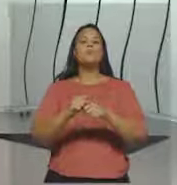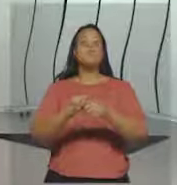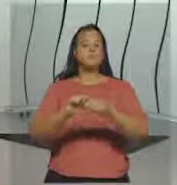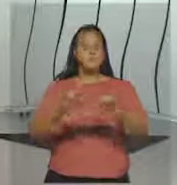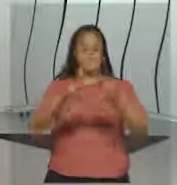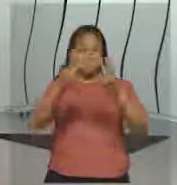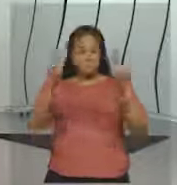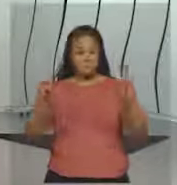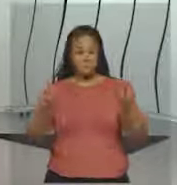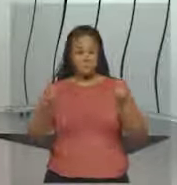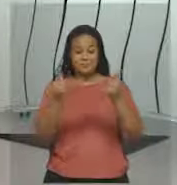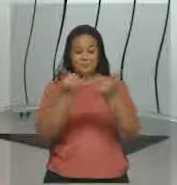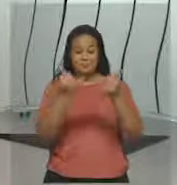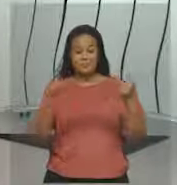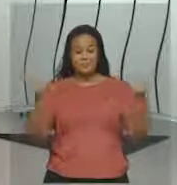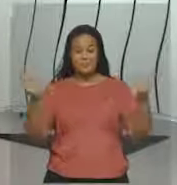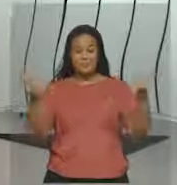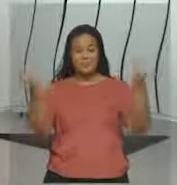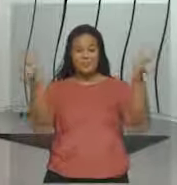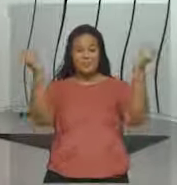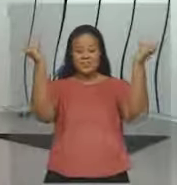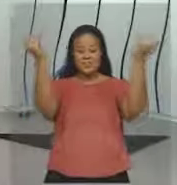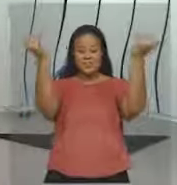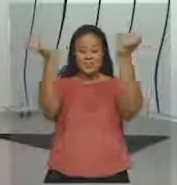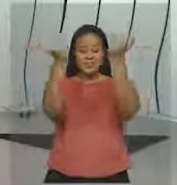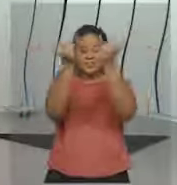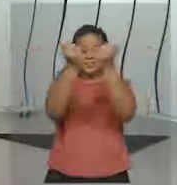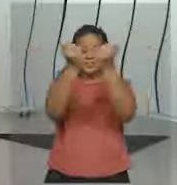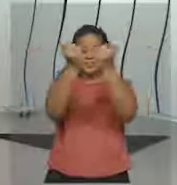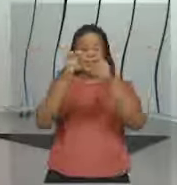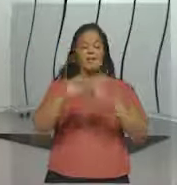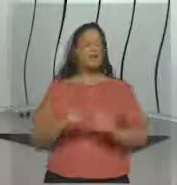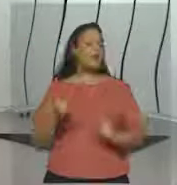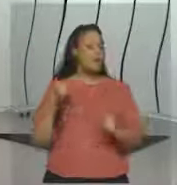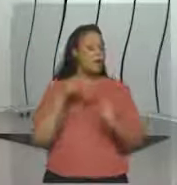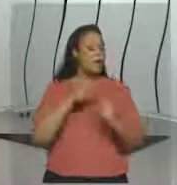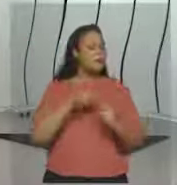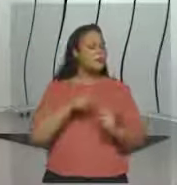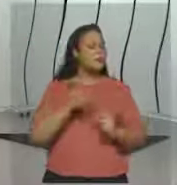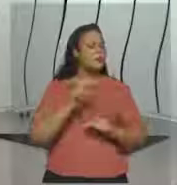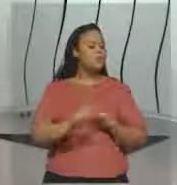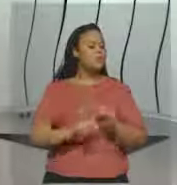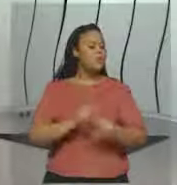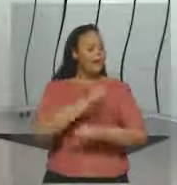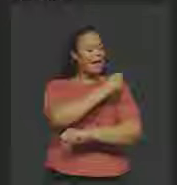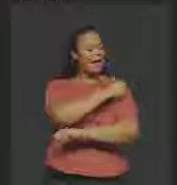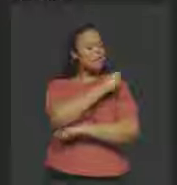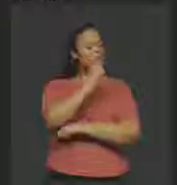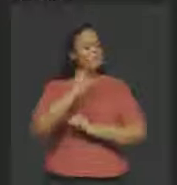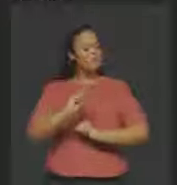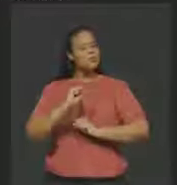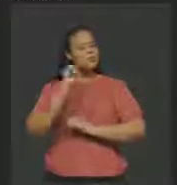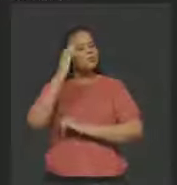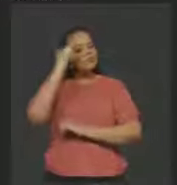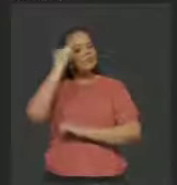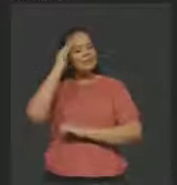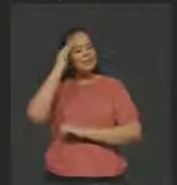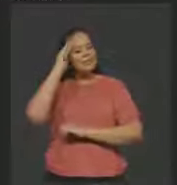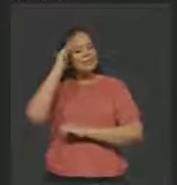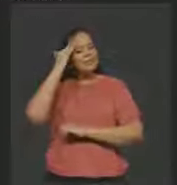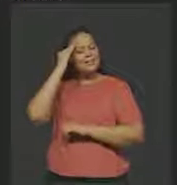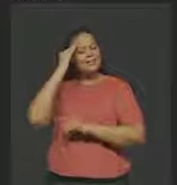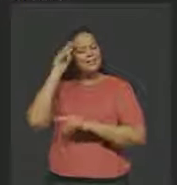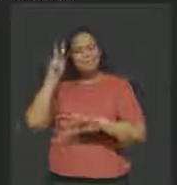Quais são os principais objetivos desta aula? Permitir que você, aluno, possa entender e localizar